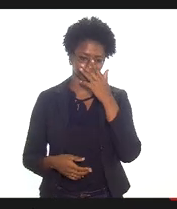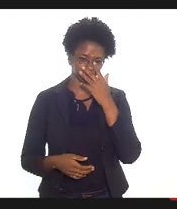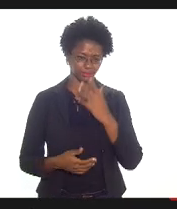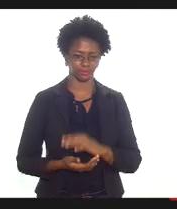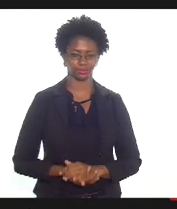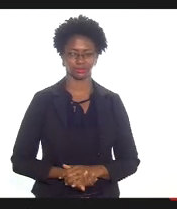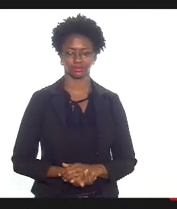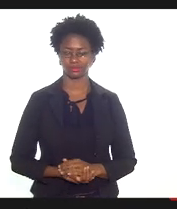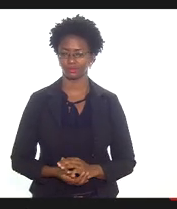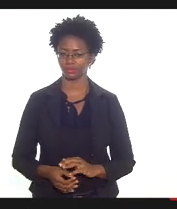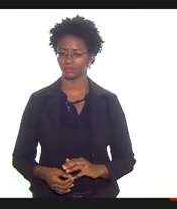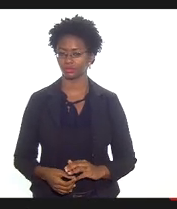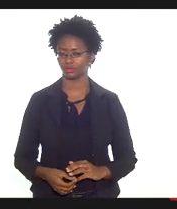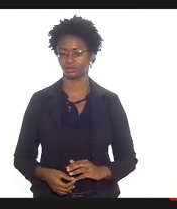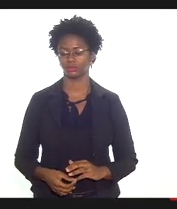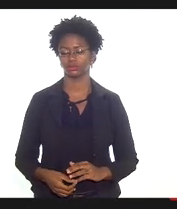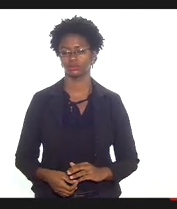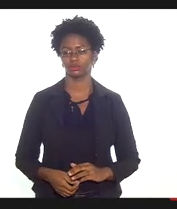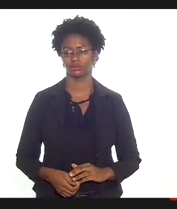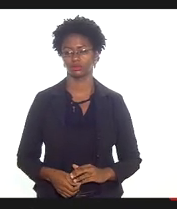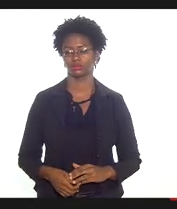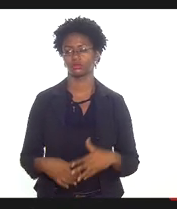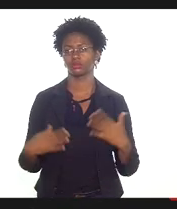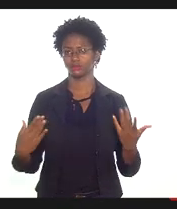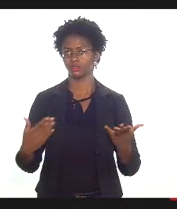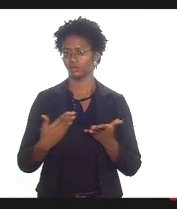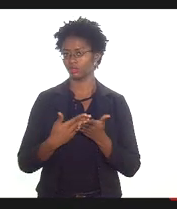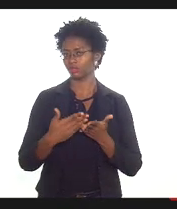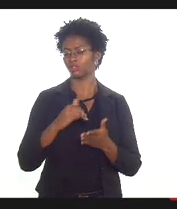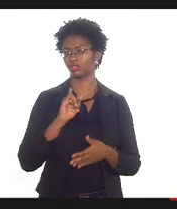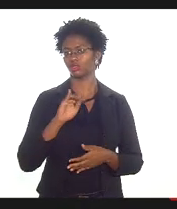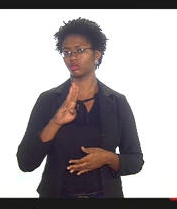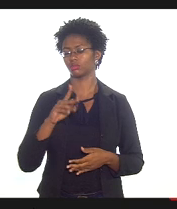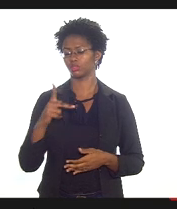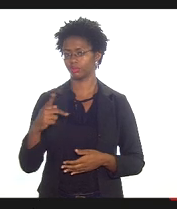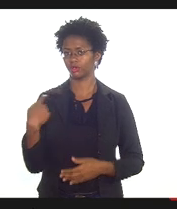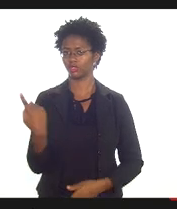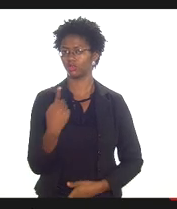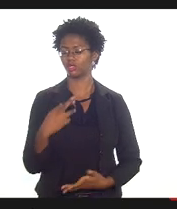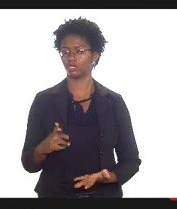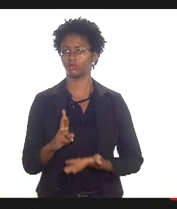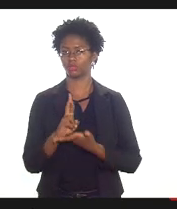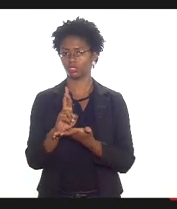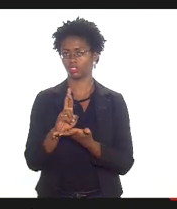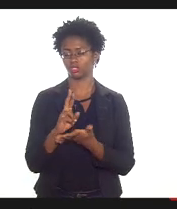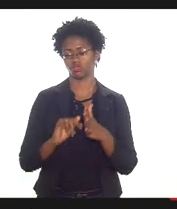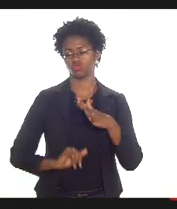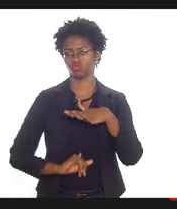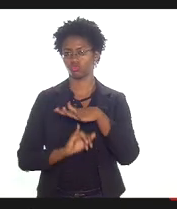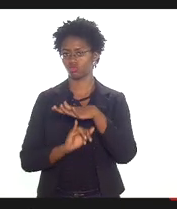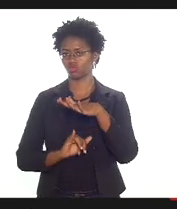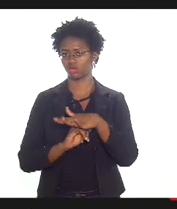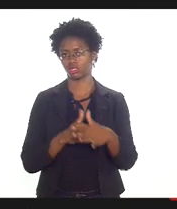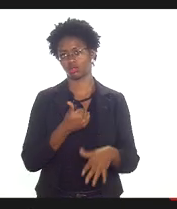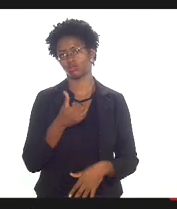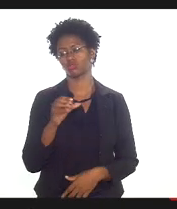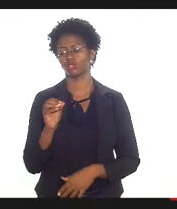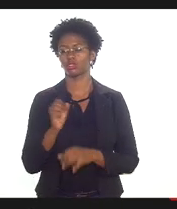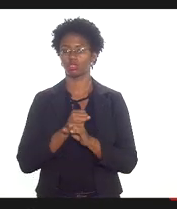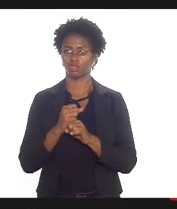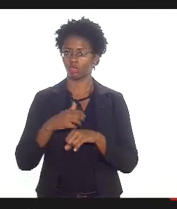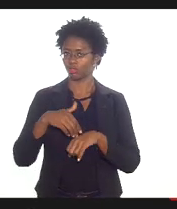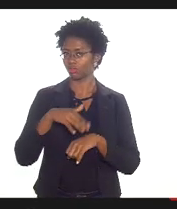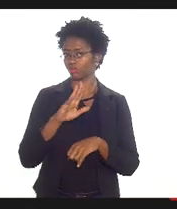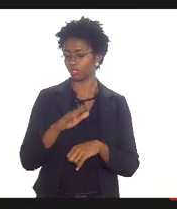Bom, aqui é só um pouco da introdução do IBP, né? Nós somos um representante institucional do setor há mais de 60 anos,